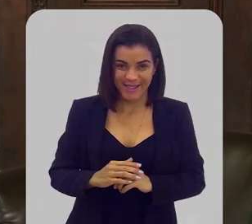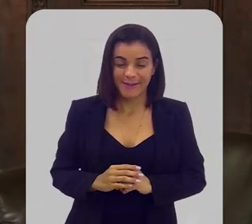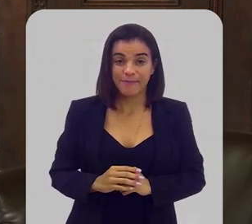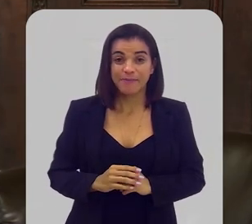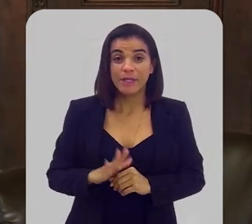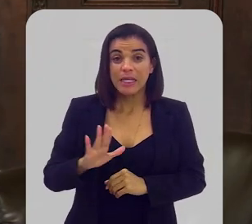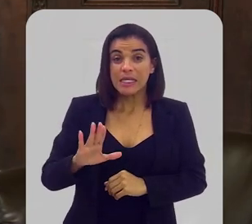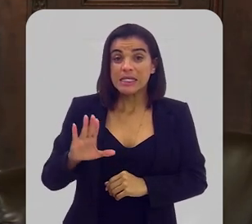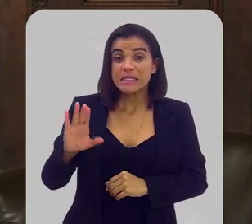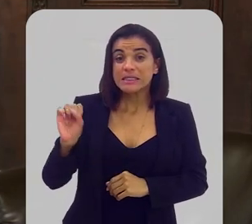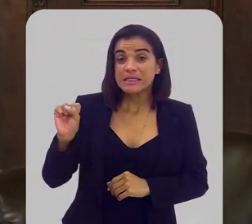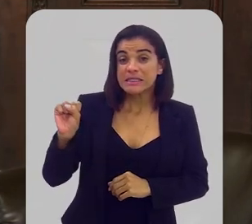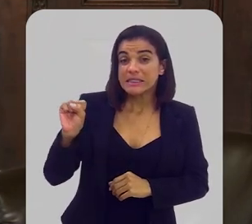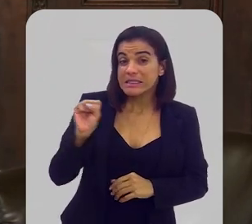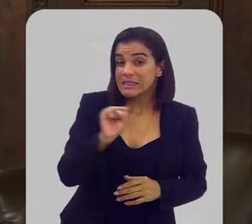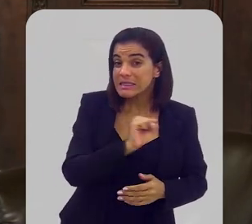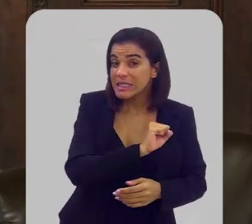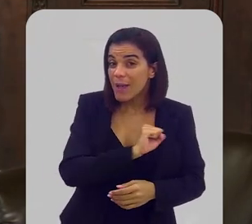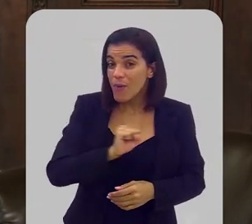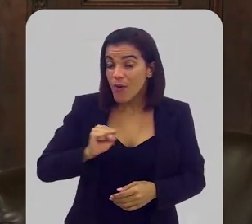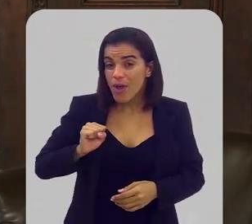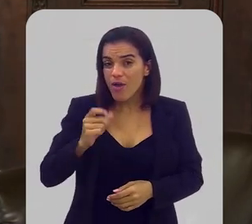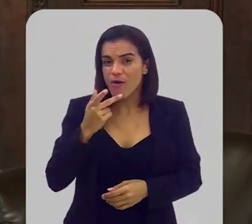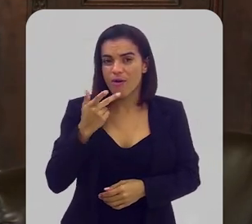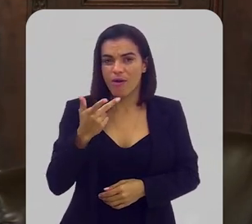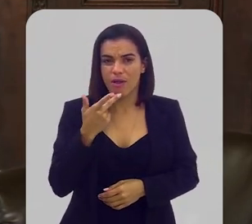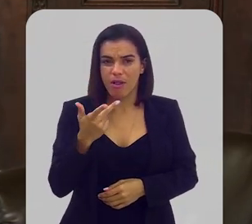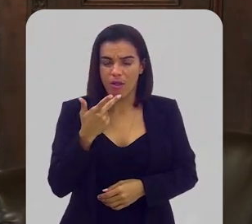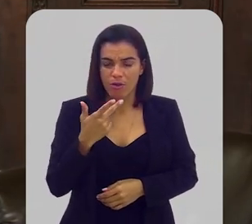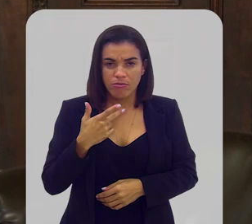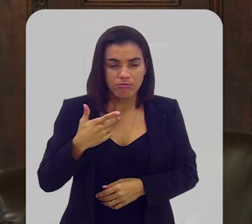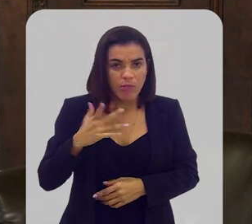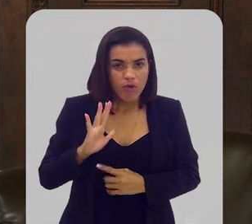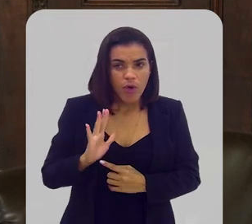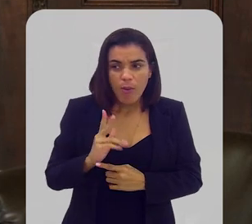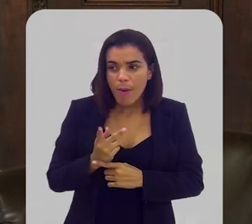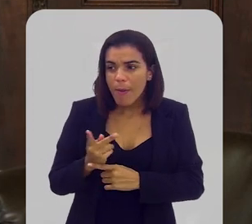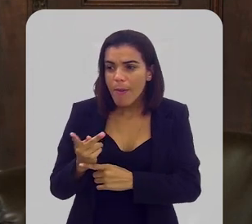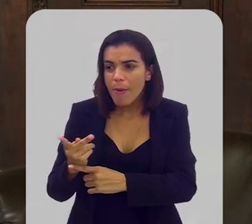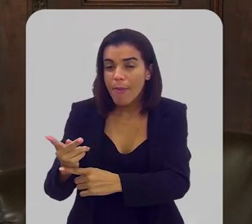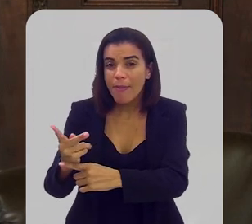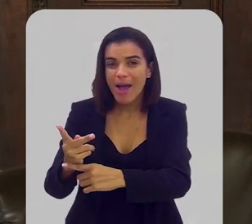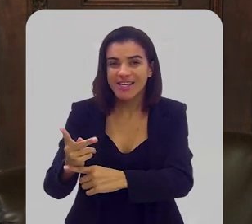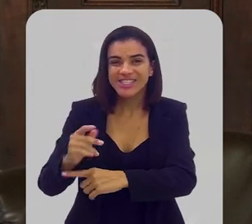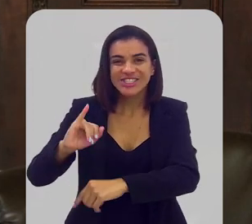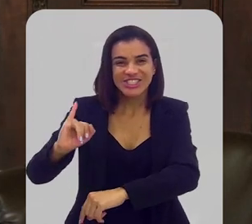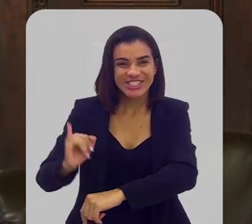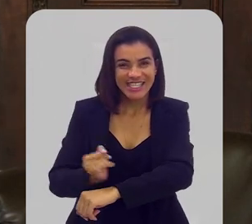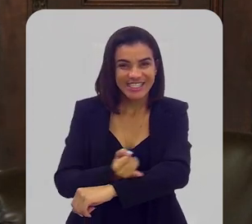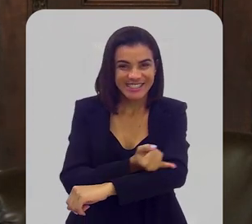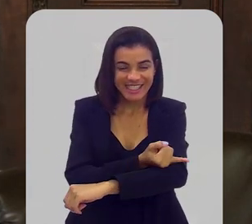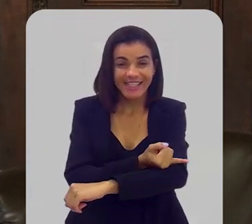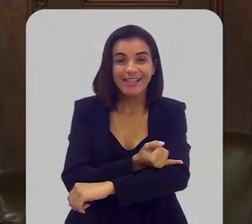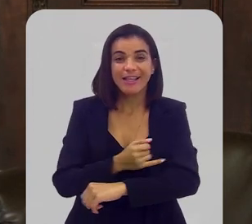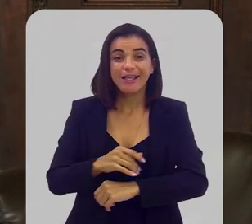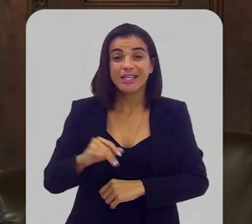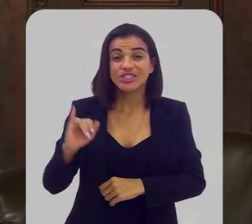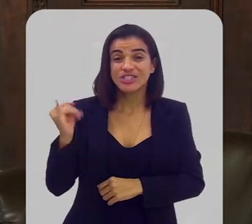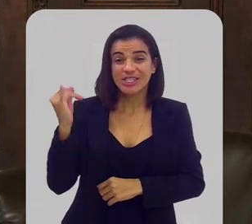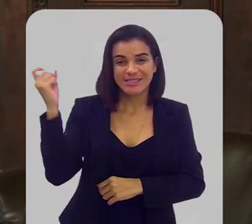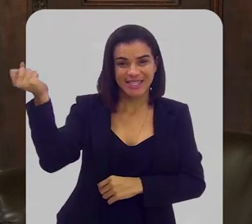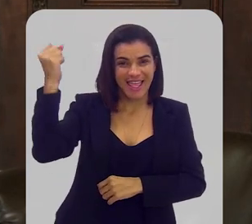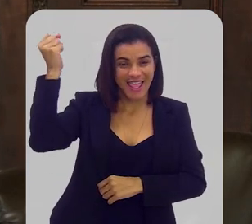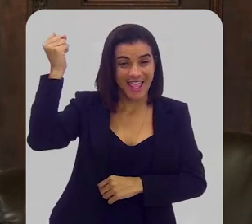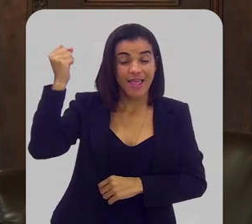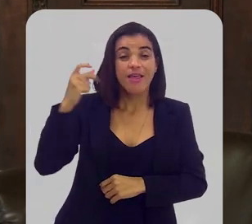casa. Samuel, então, diz ter uma revelação do pai, e teve, e foi até Jessé, tecnicamente, que seria o pai